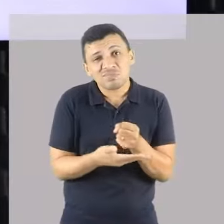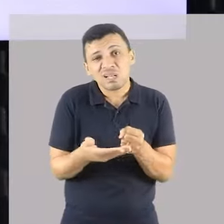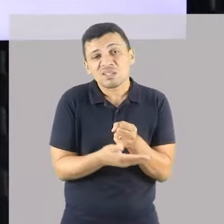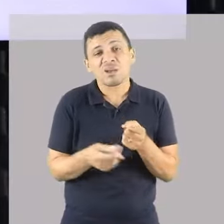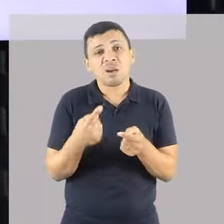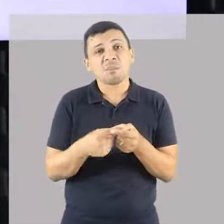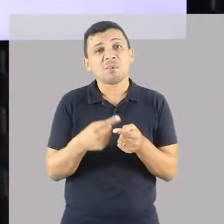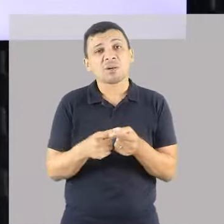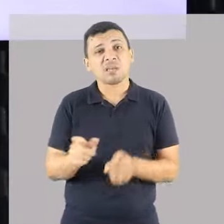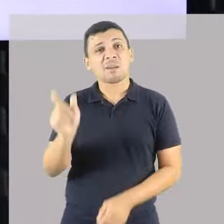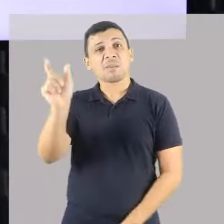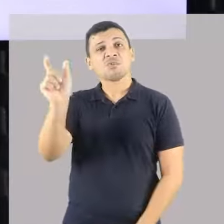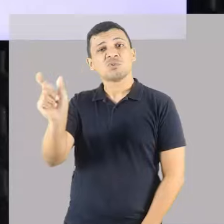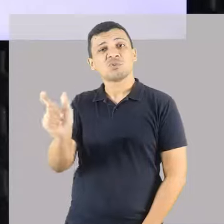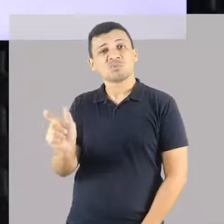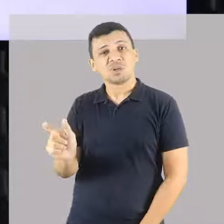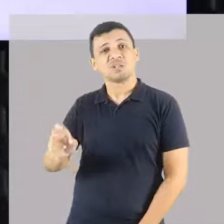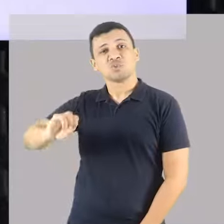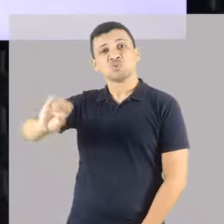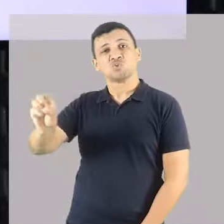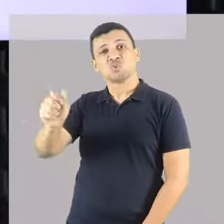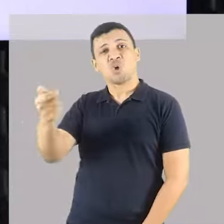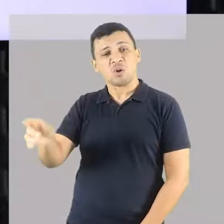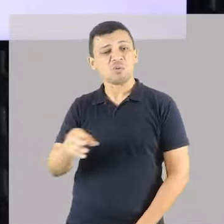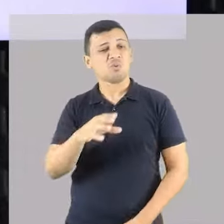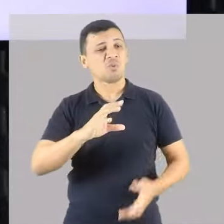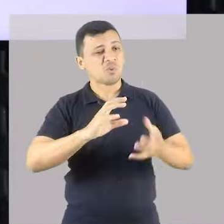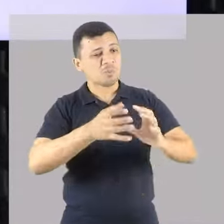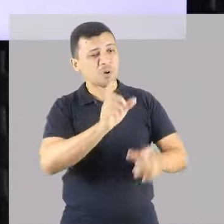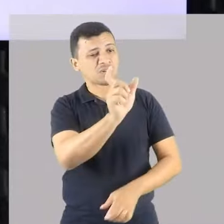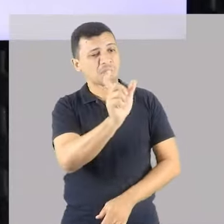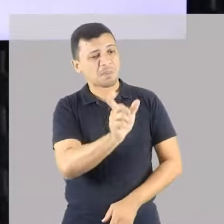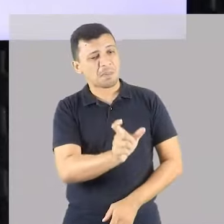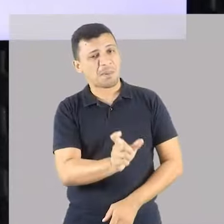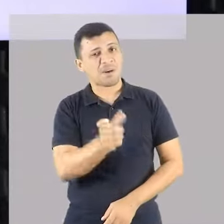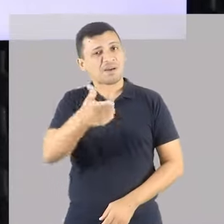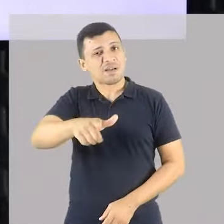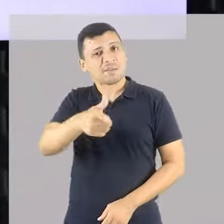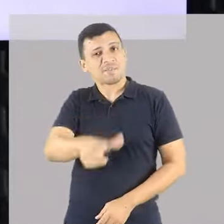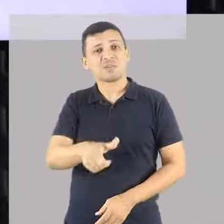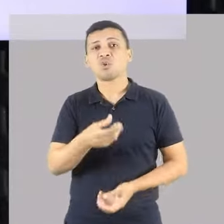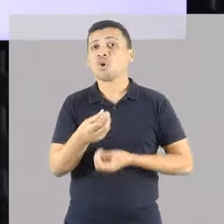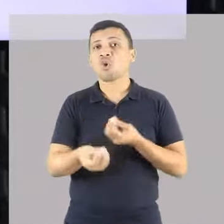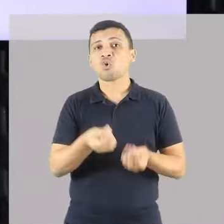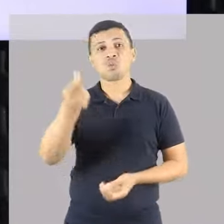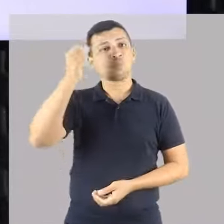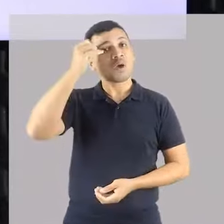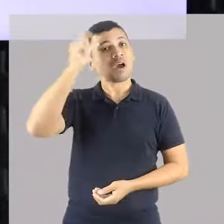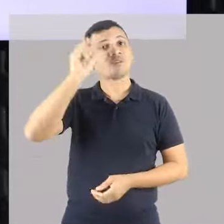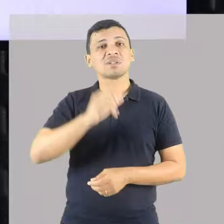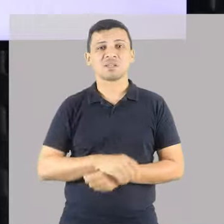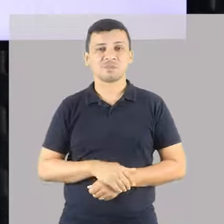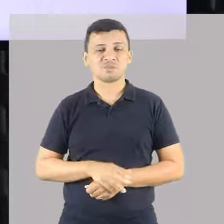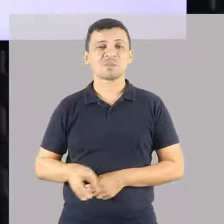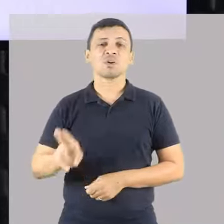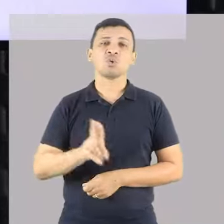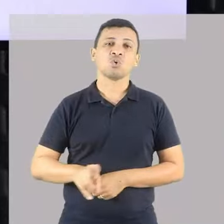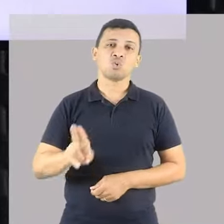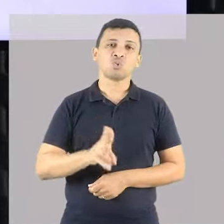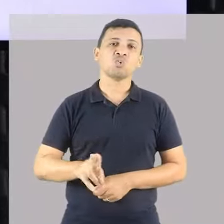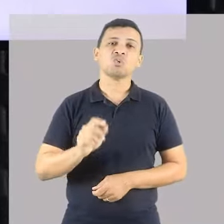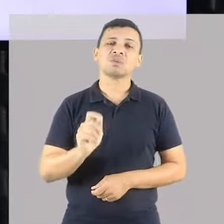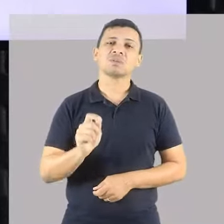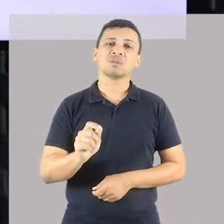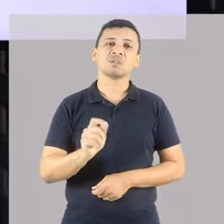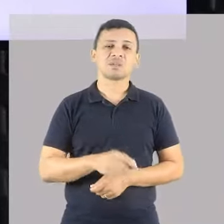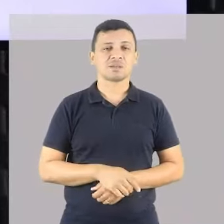repetição Joãozinho e bola Joãozinho e bola Joãozinho e bola então para evitar essa repetição nós recorremos as esses